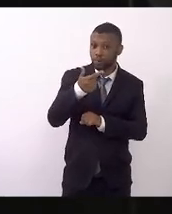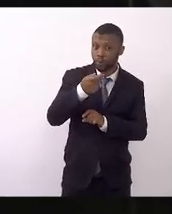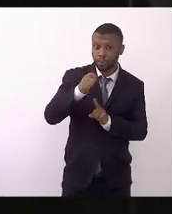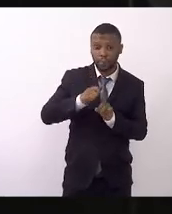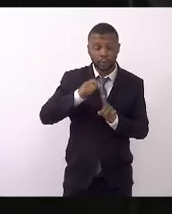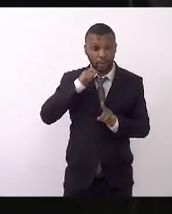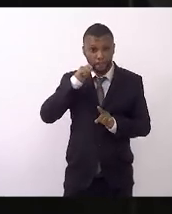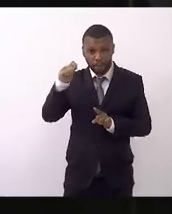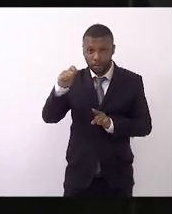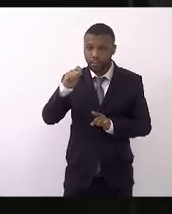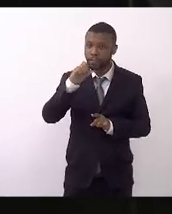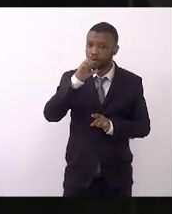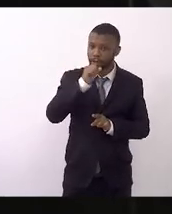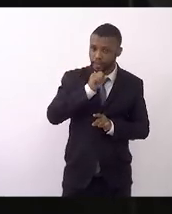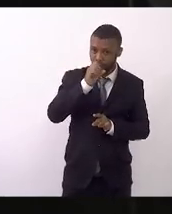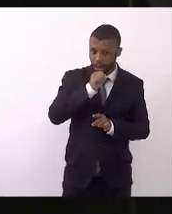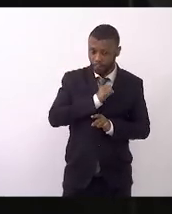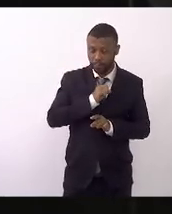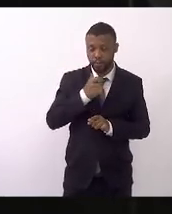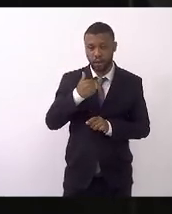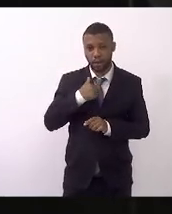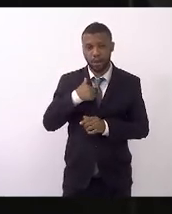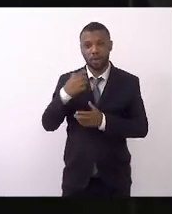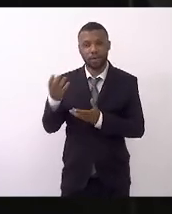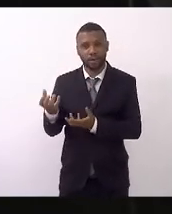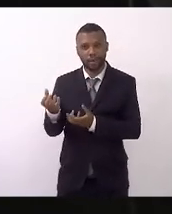sábado, eu recebi